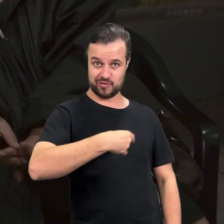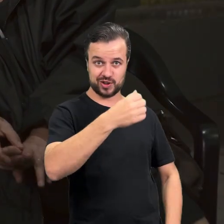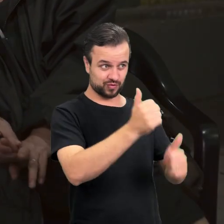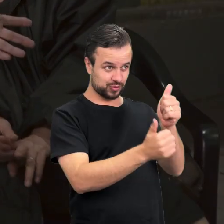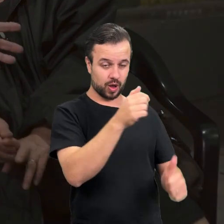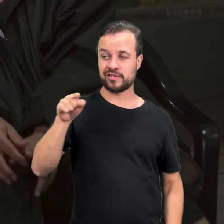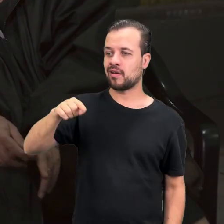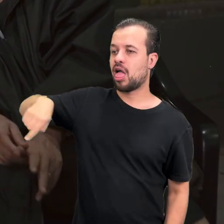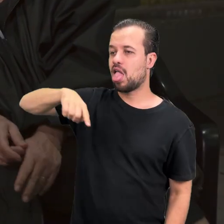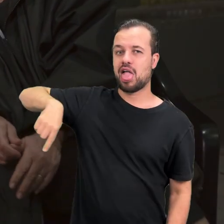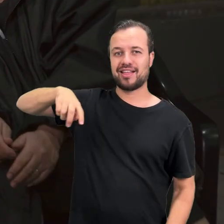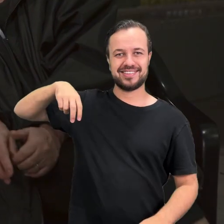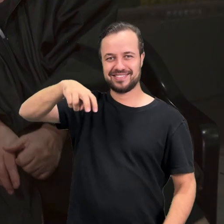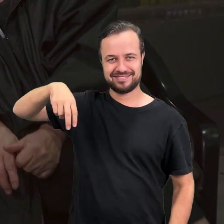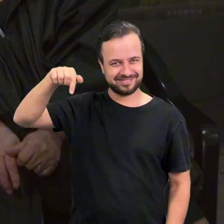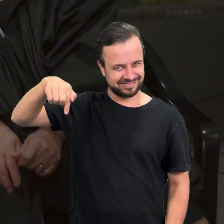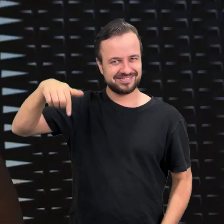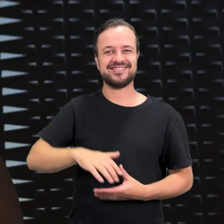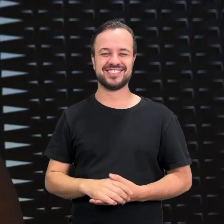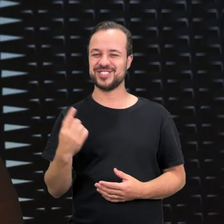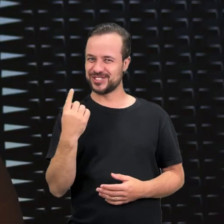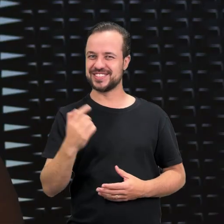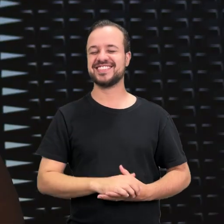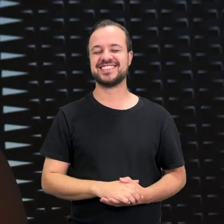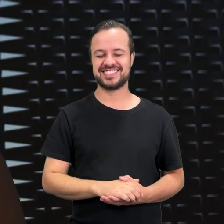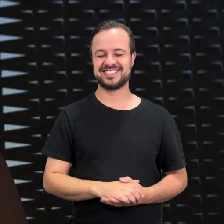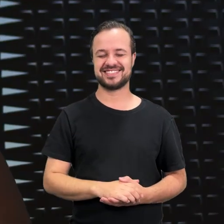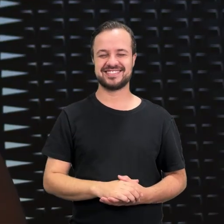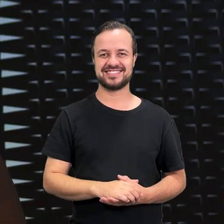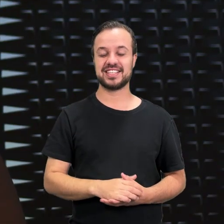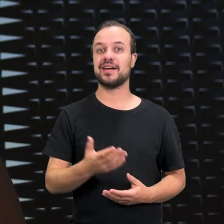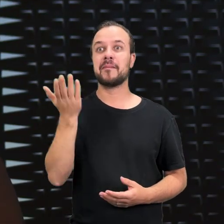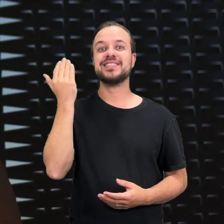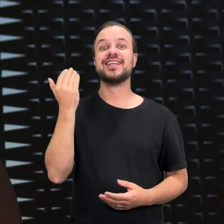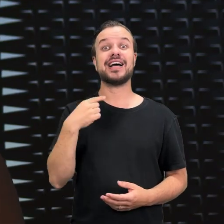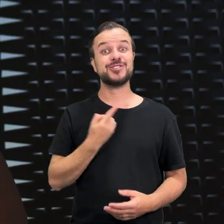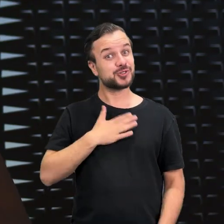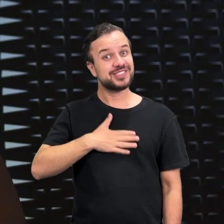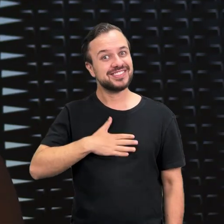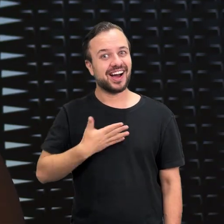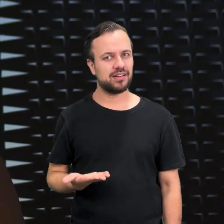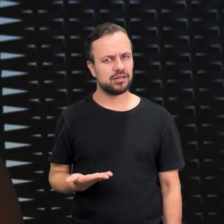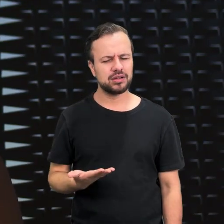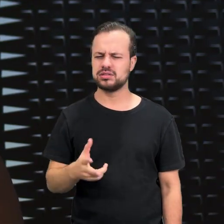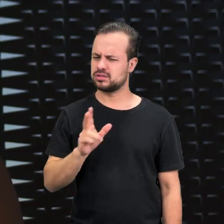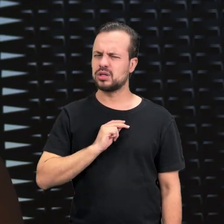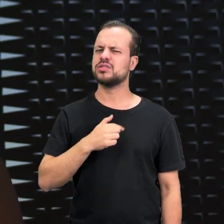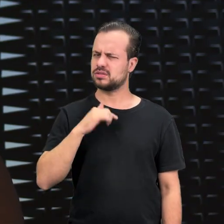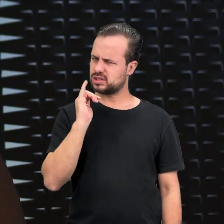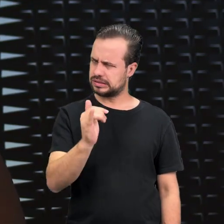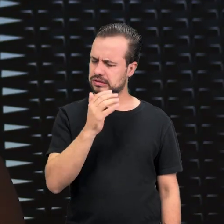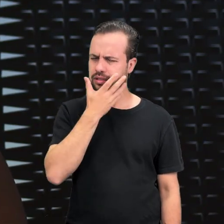e fica aqui, ó. Fica sozinho. Mas a gente fazia isso porque a gente gostava mesmo. Menino do céu, vou te falar uma coisa pra